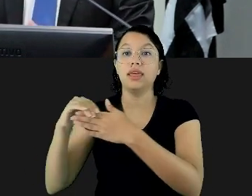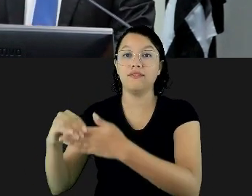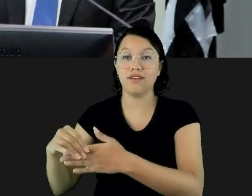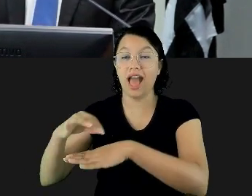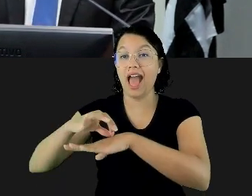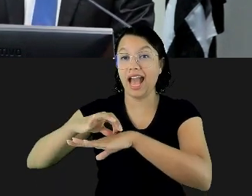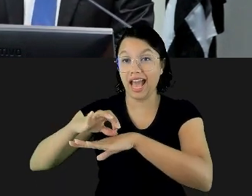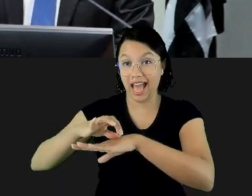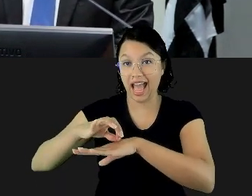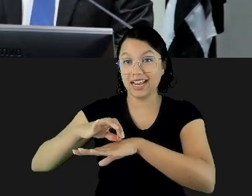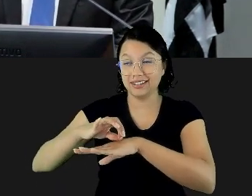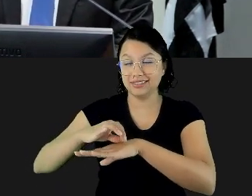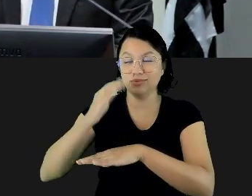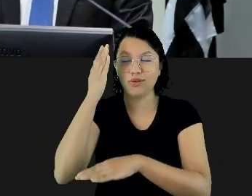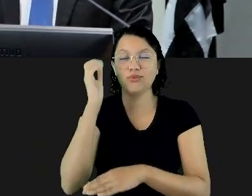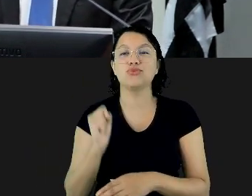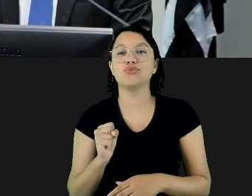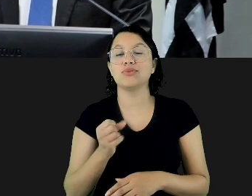60% da nossa